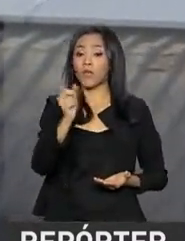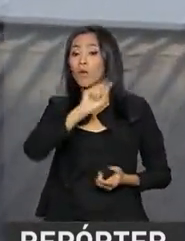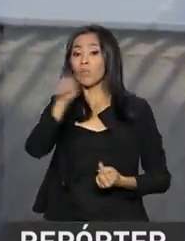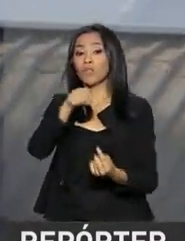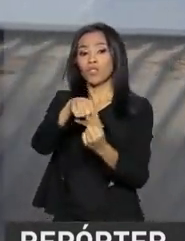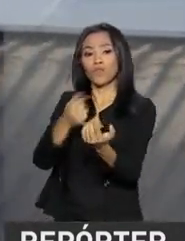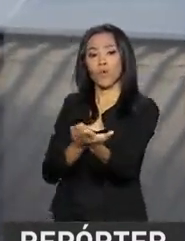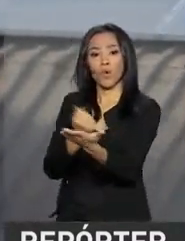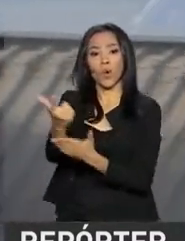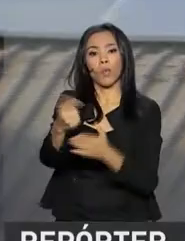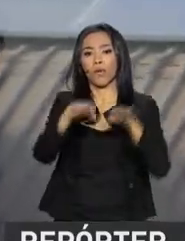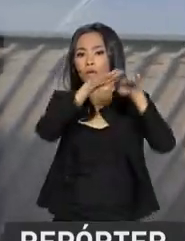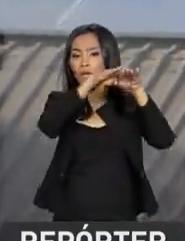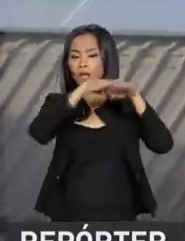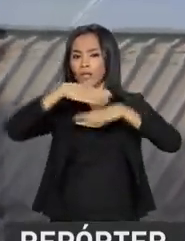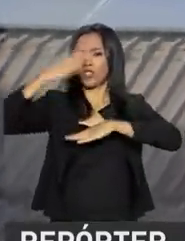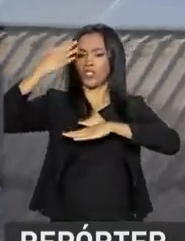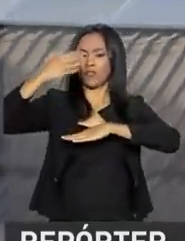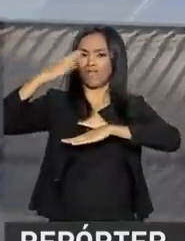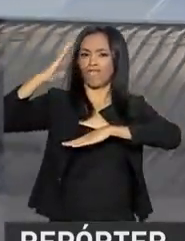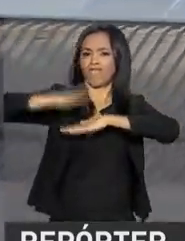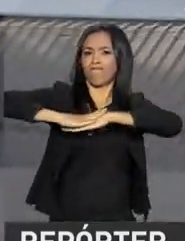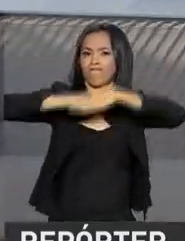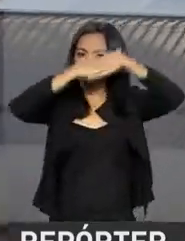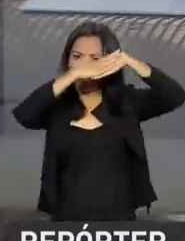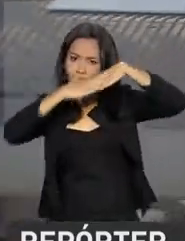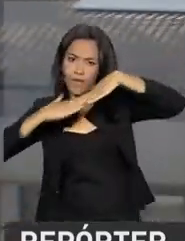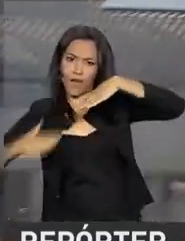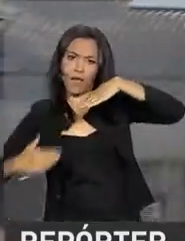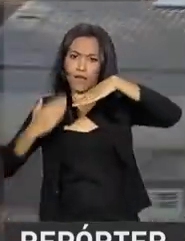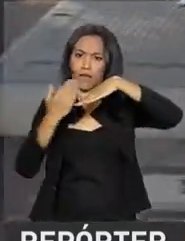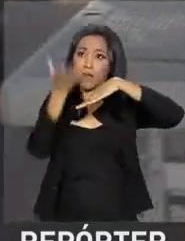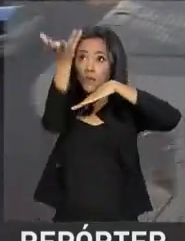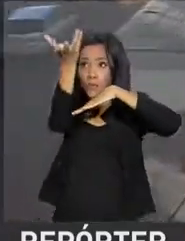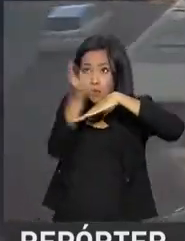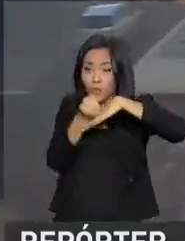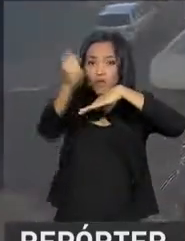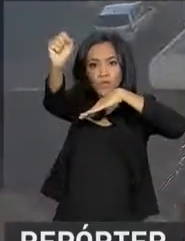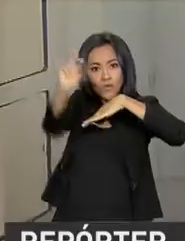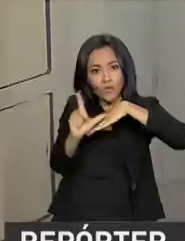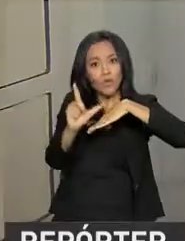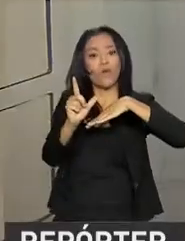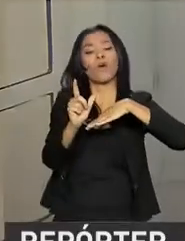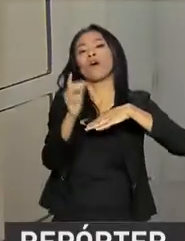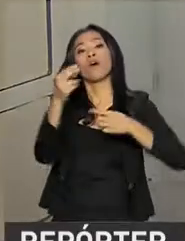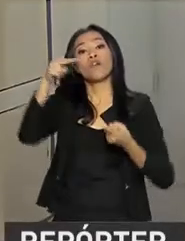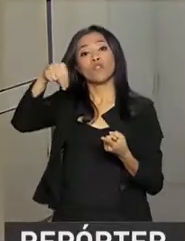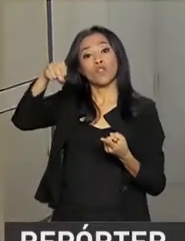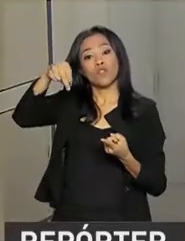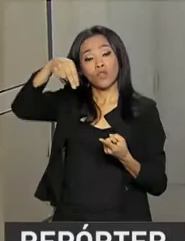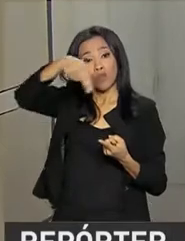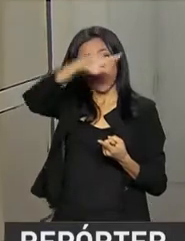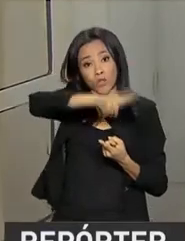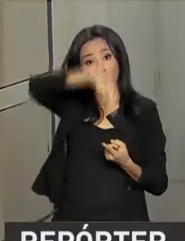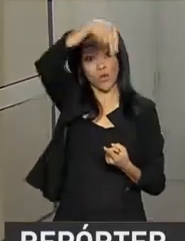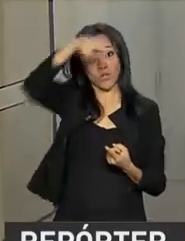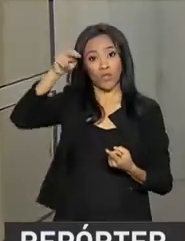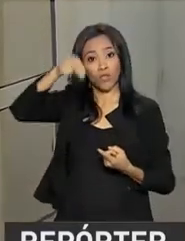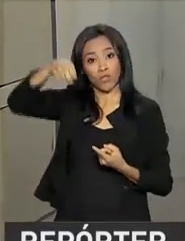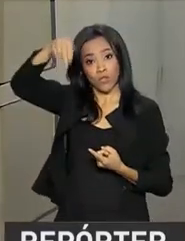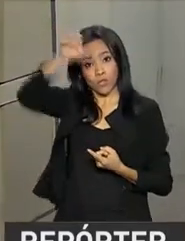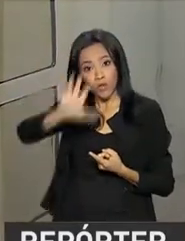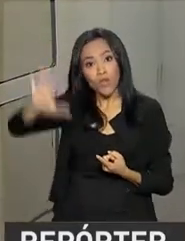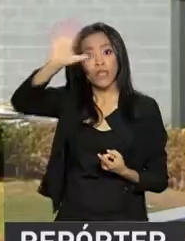de placas fotovoltaicas de energia solar por pessoas e empresas do norte nordeste e centro oeste do